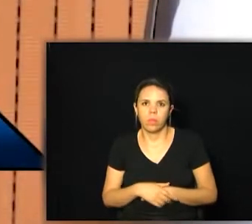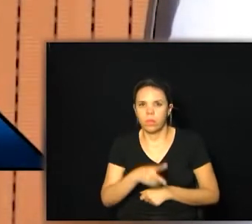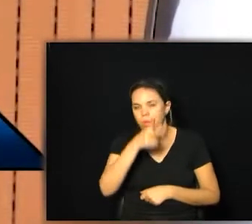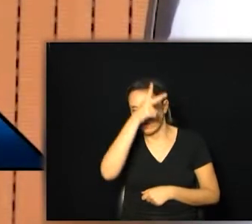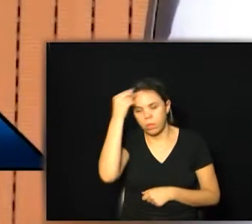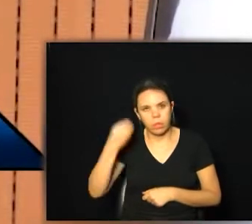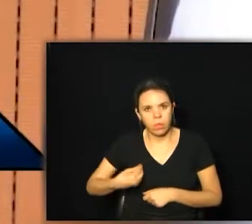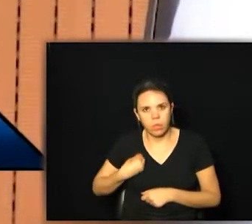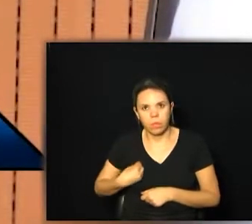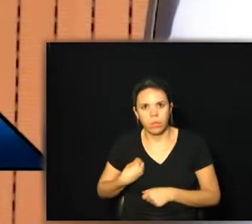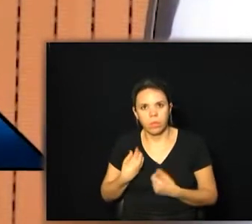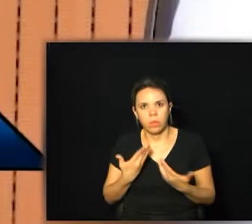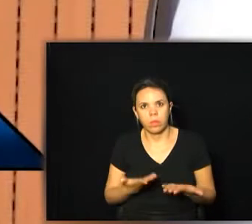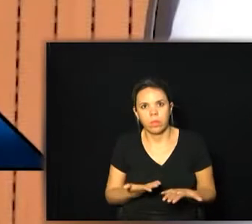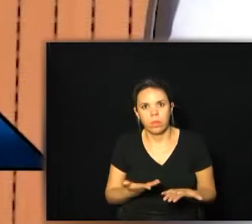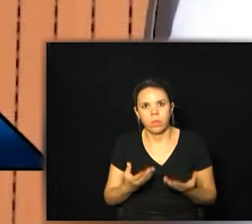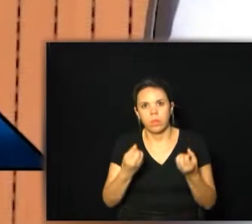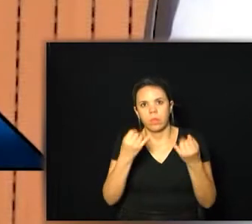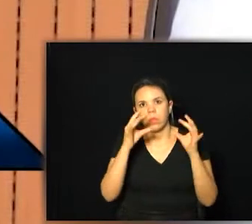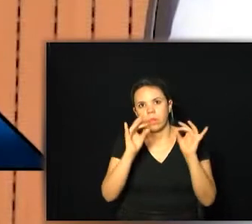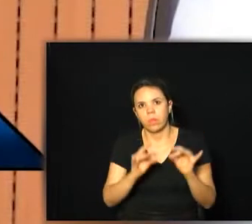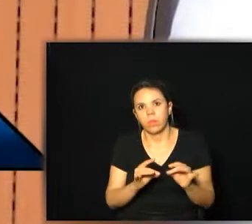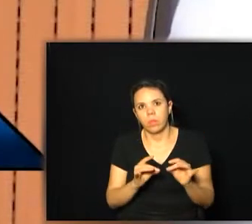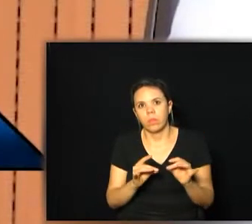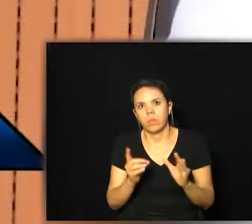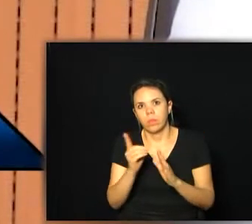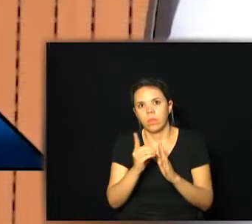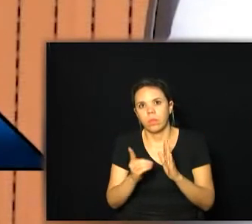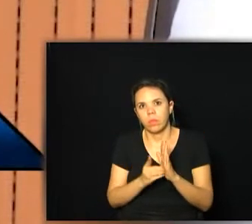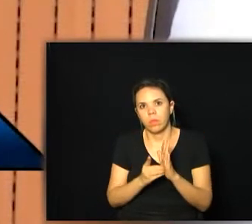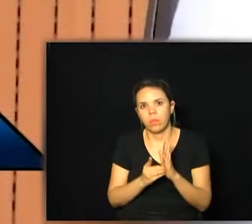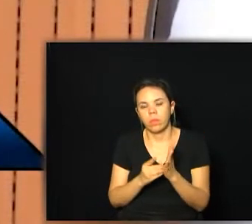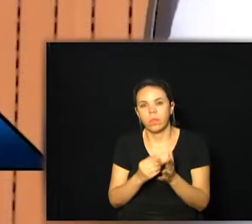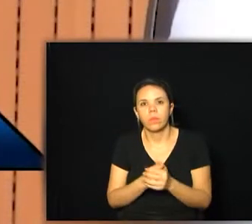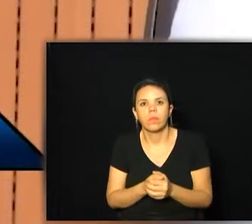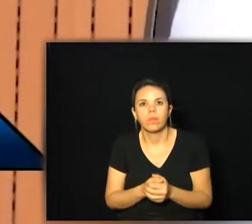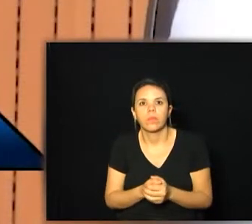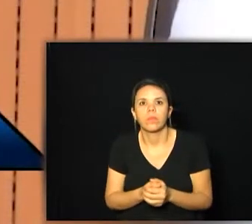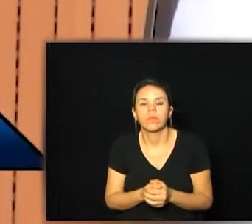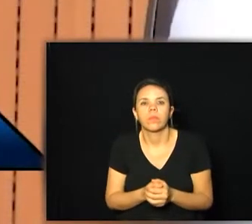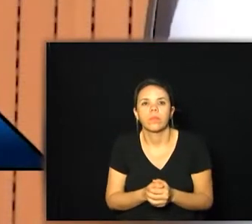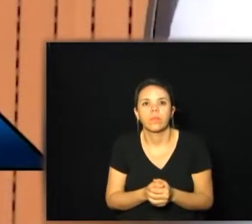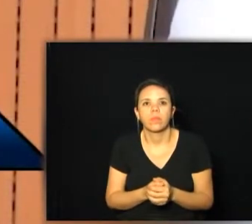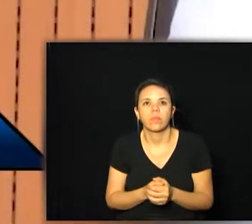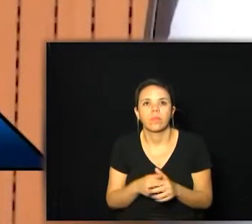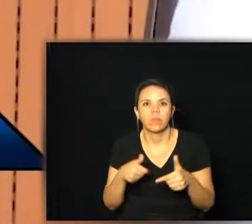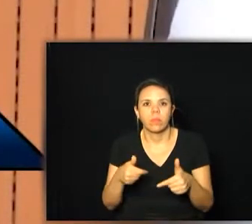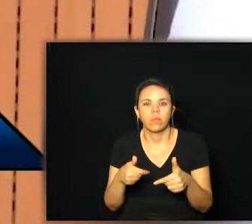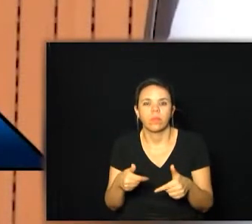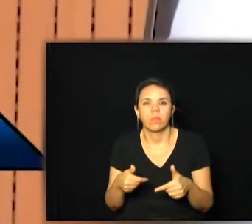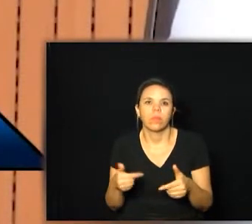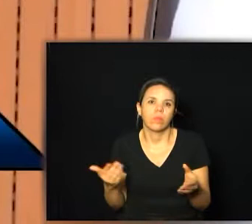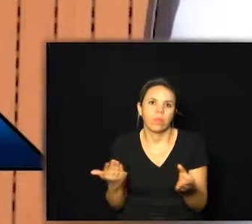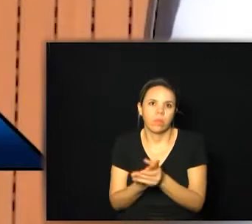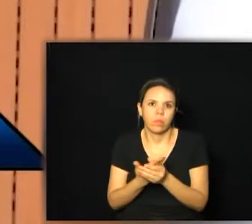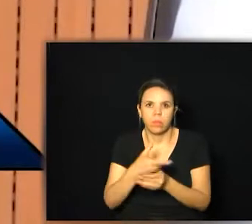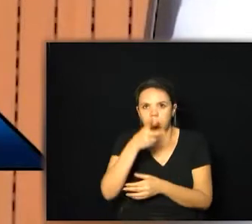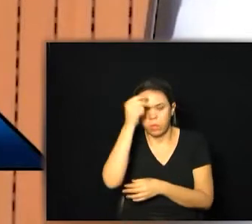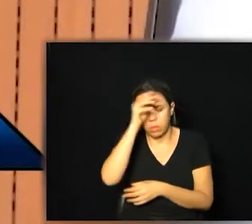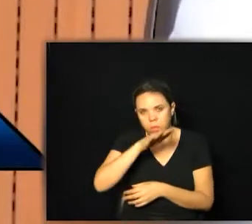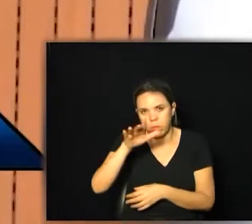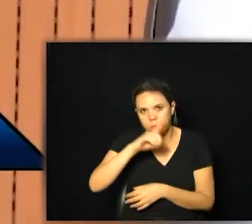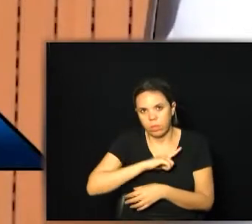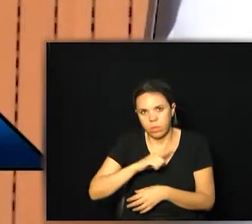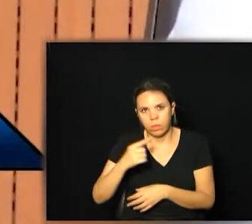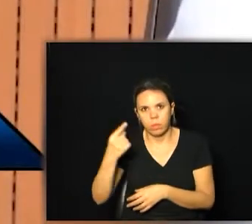Prefeitura estabeleceu essa descrição através de decreto, mas numa ação civil pública que